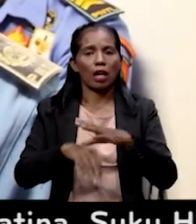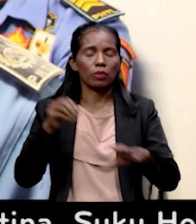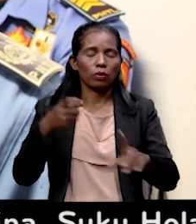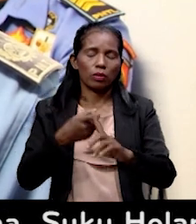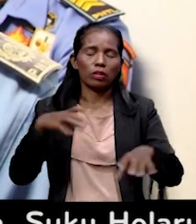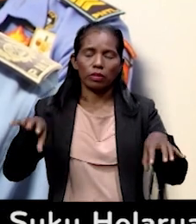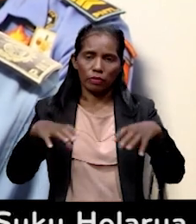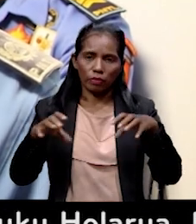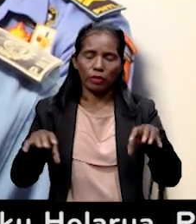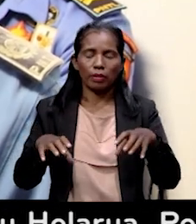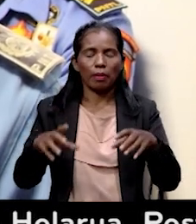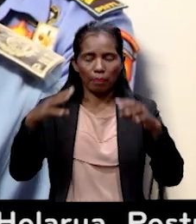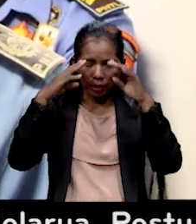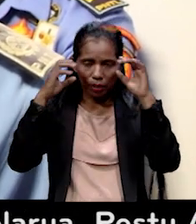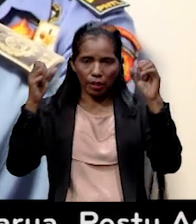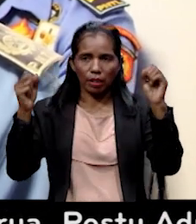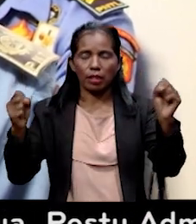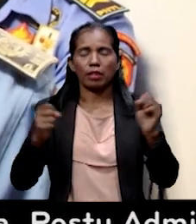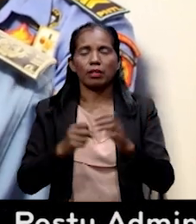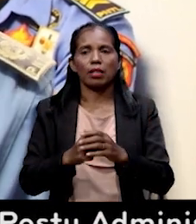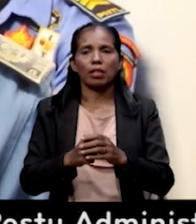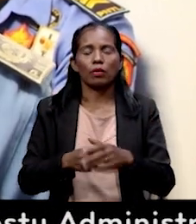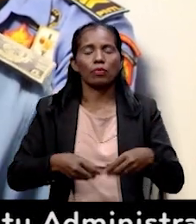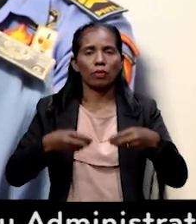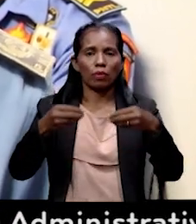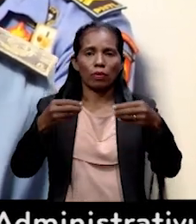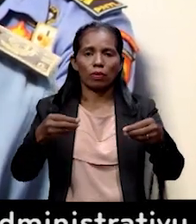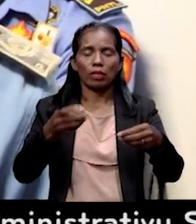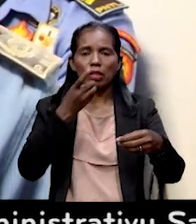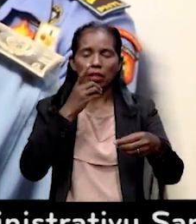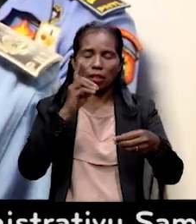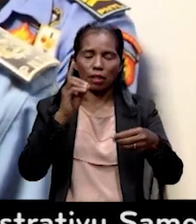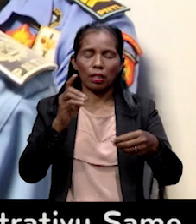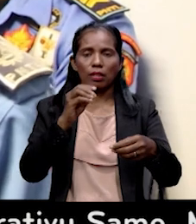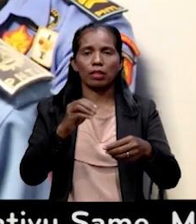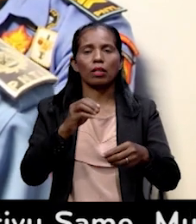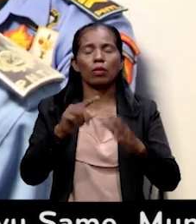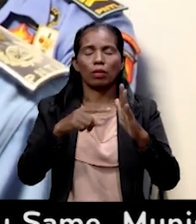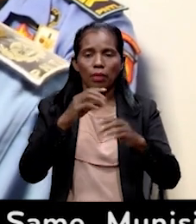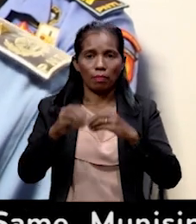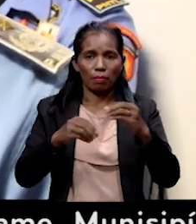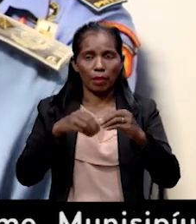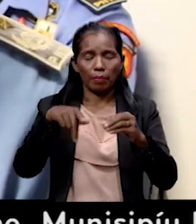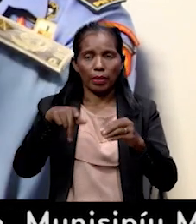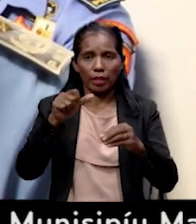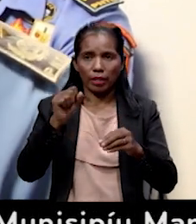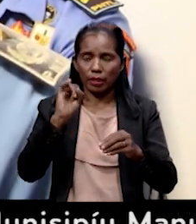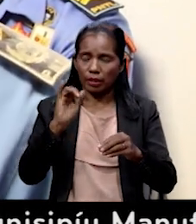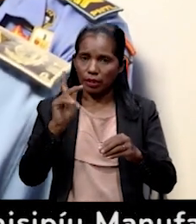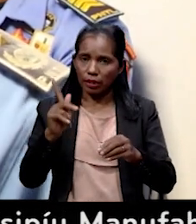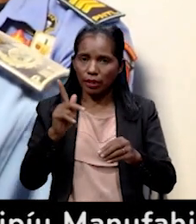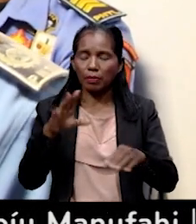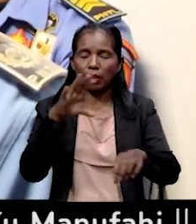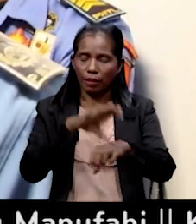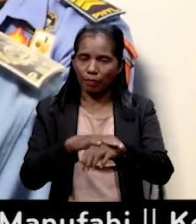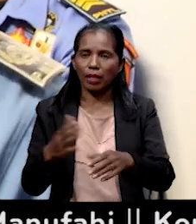interior, a saiona de despacho de missão nenhum, antes de executar mandato. Neve da lidatão, cata, neha